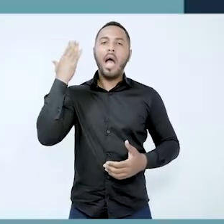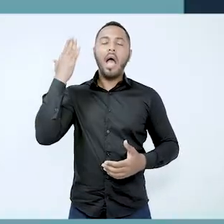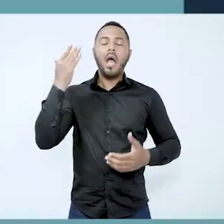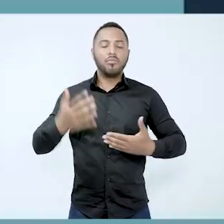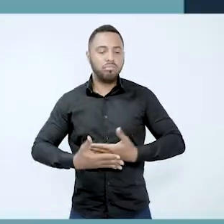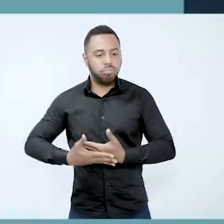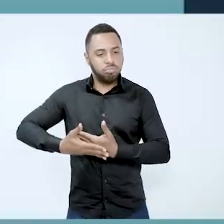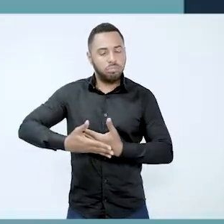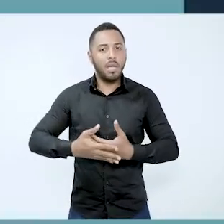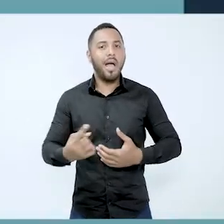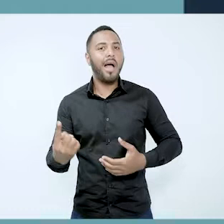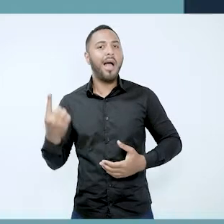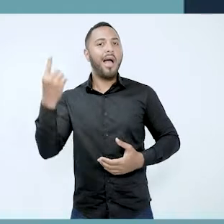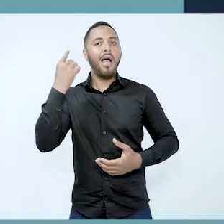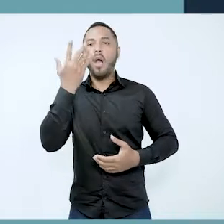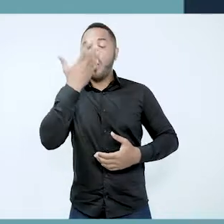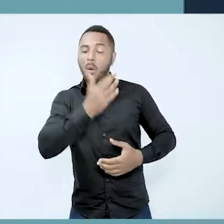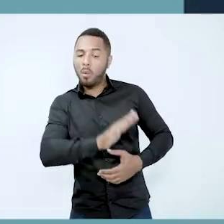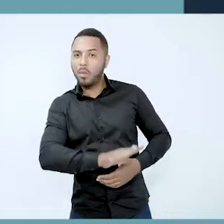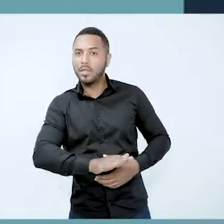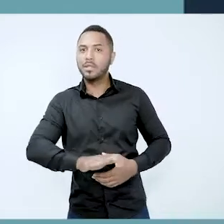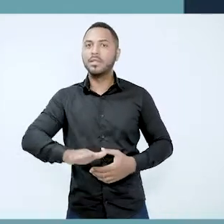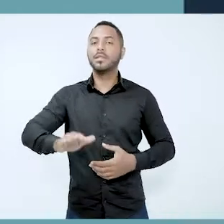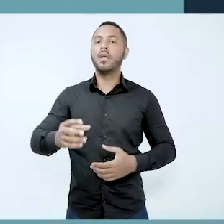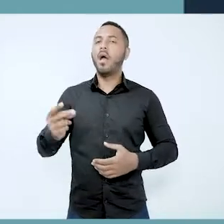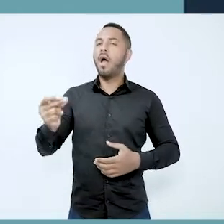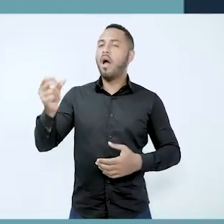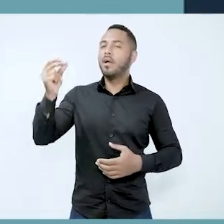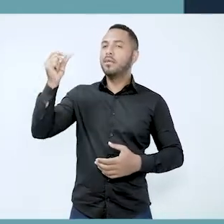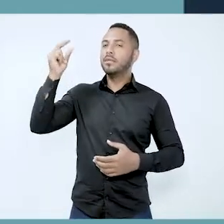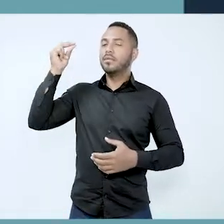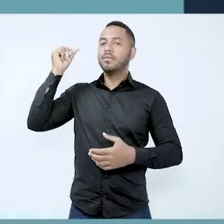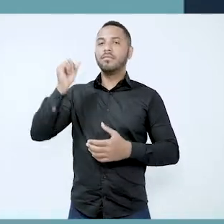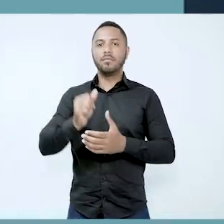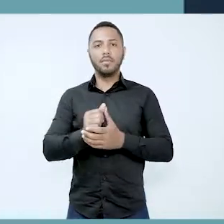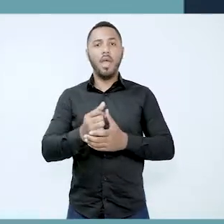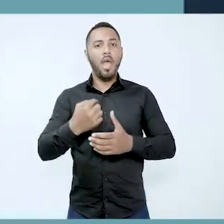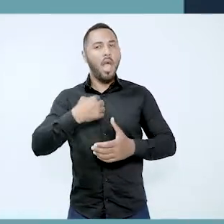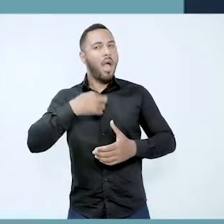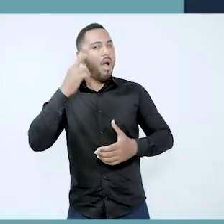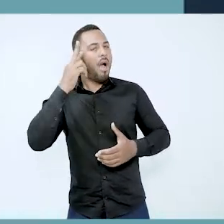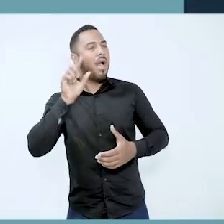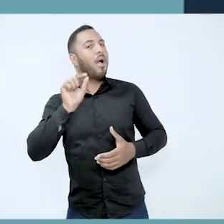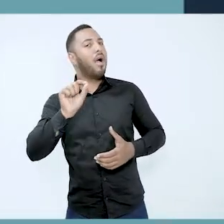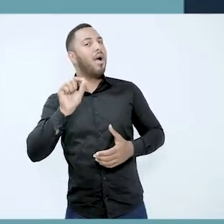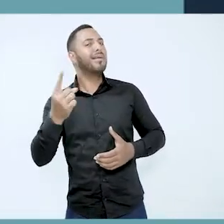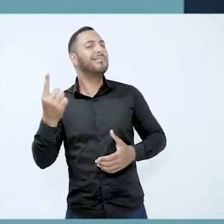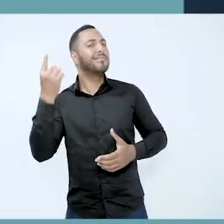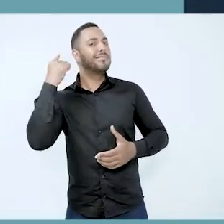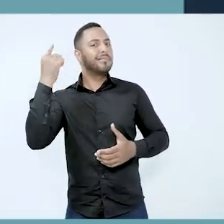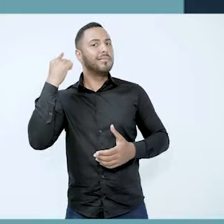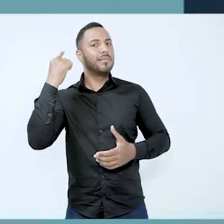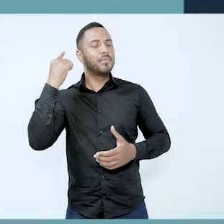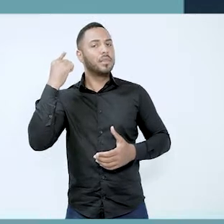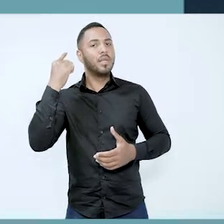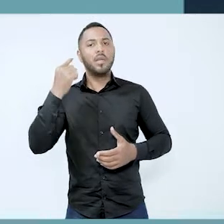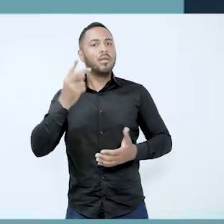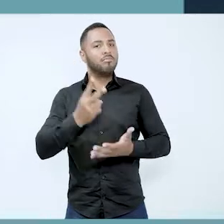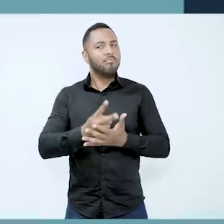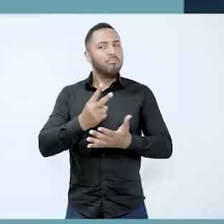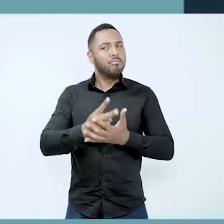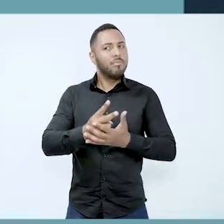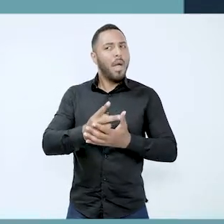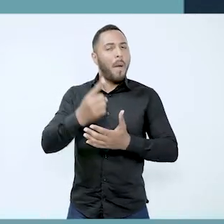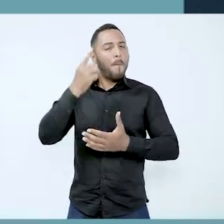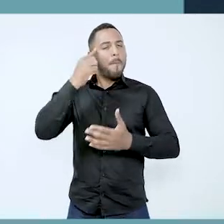bebê, quando eu era criança, antigamente, eu me lembro de, quando eu penso em